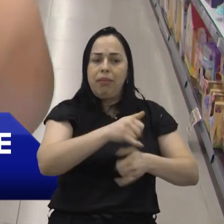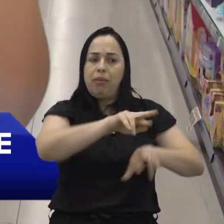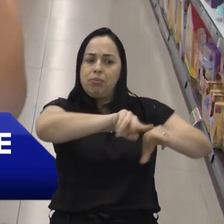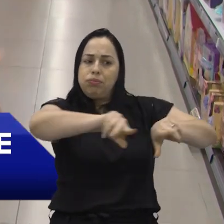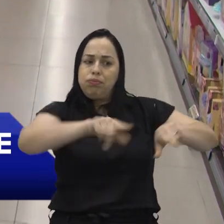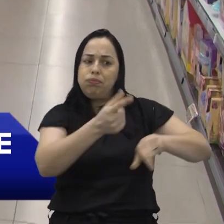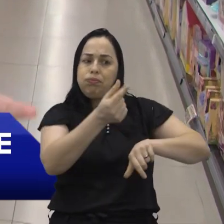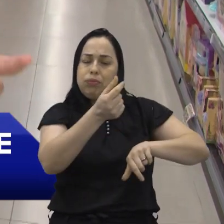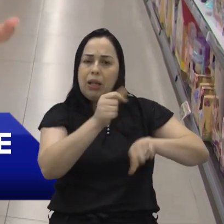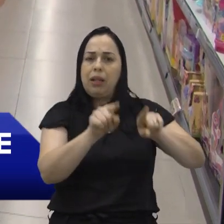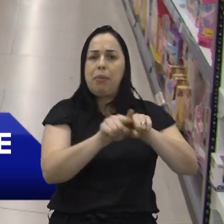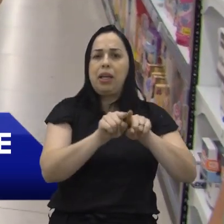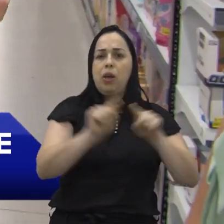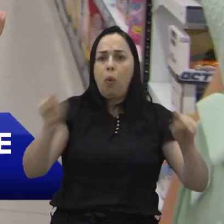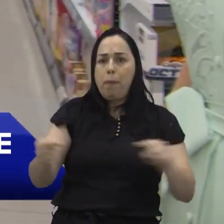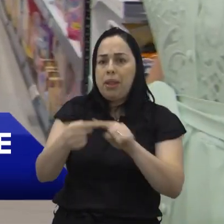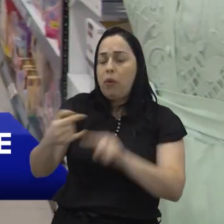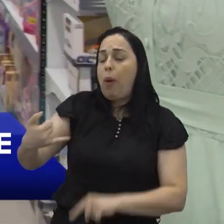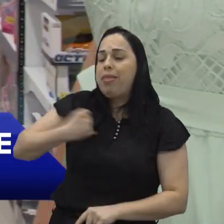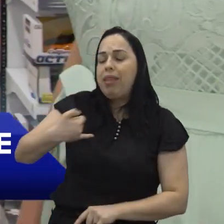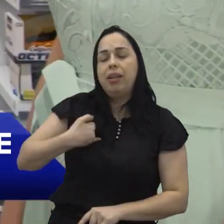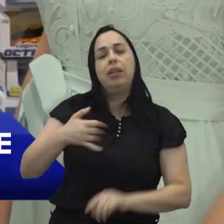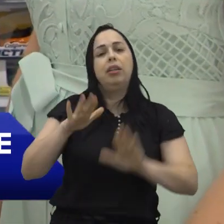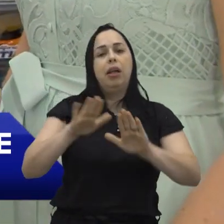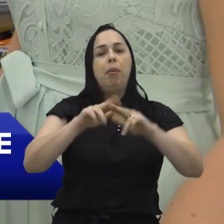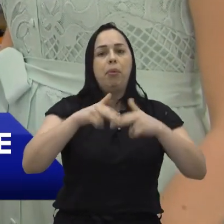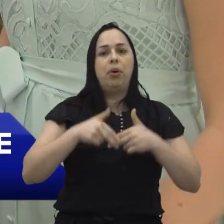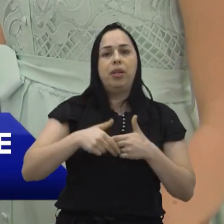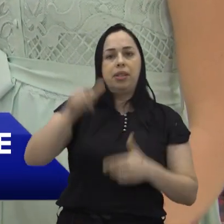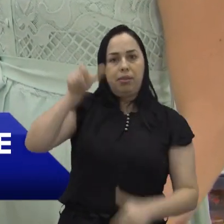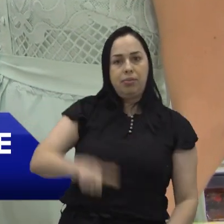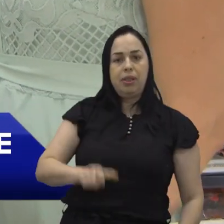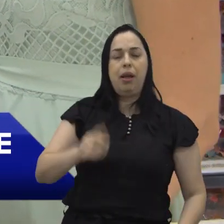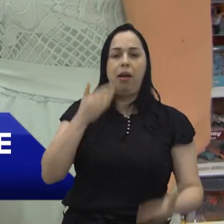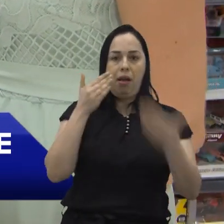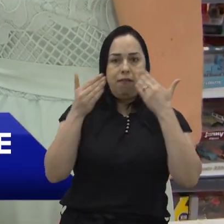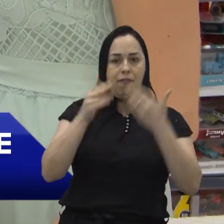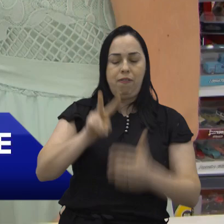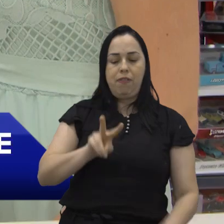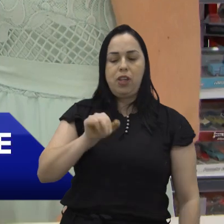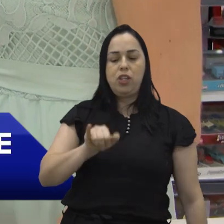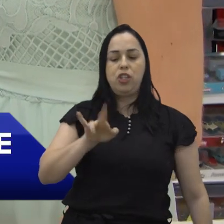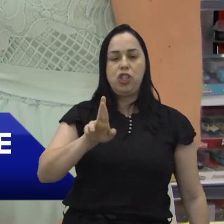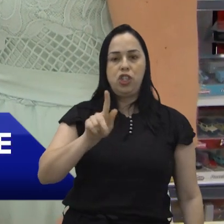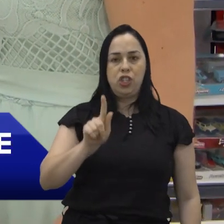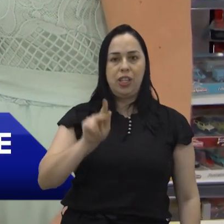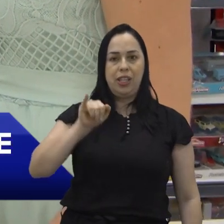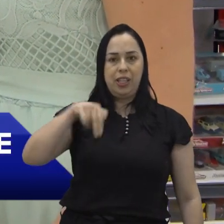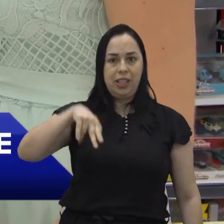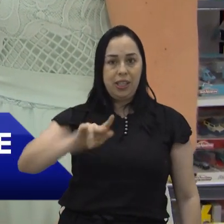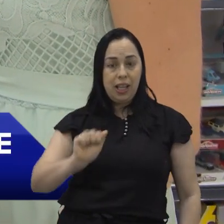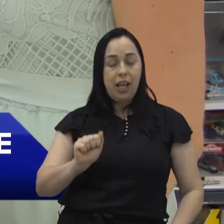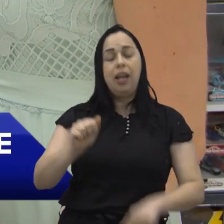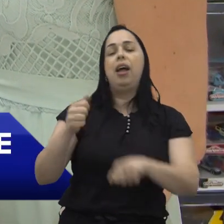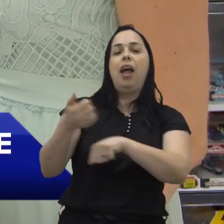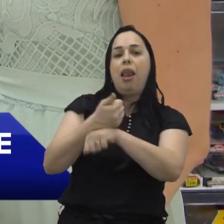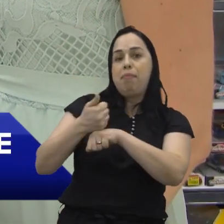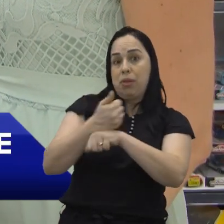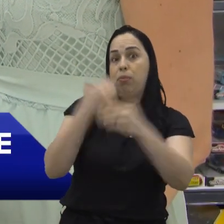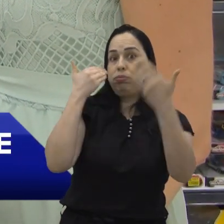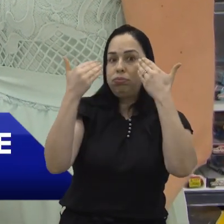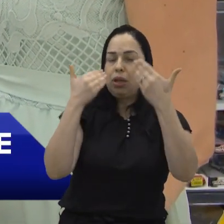etária. E quem me ajuda a explicar um pouquinho sobre isso é a psicóloga Virgínia Quintanilha. Então, Virgínia, para a gente começar esse